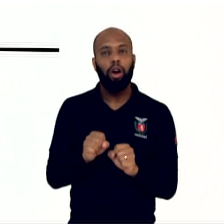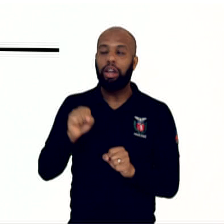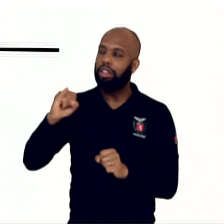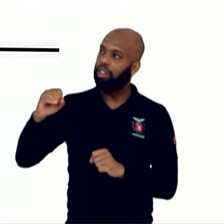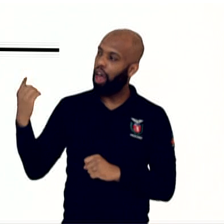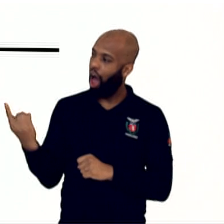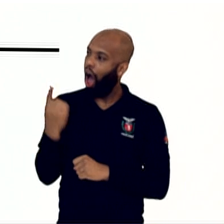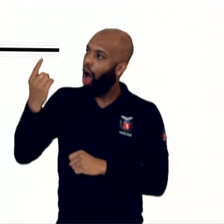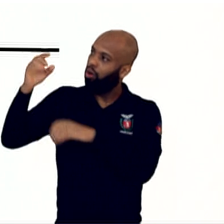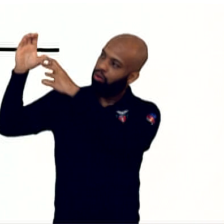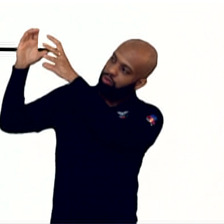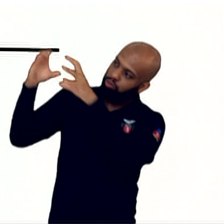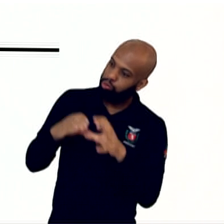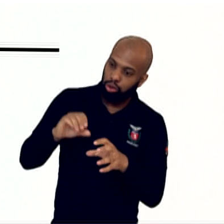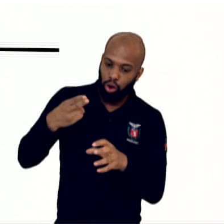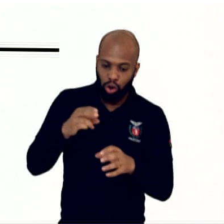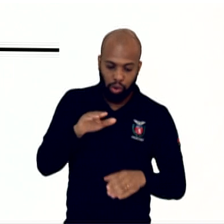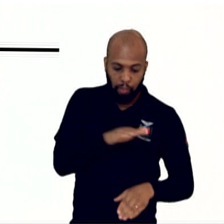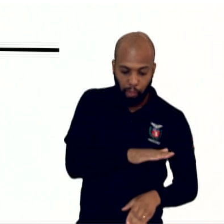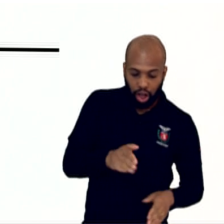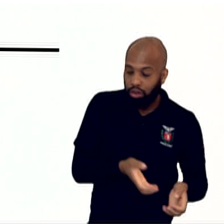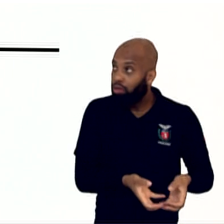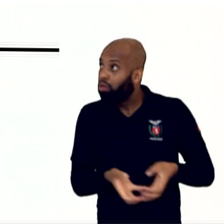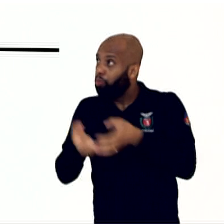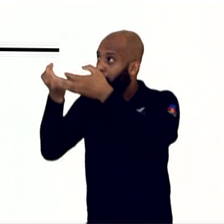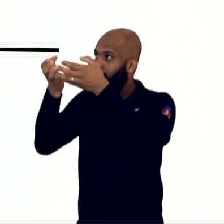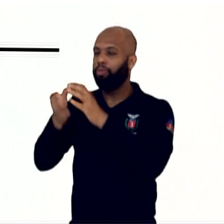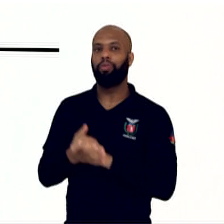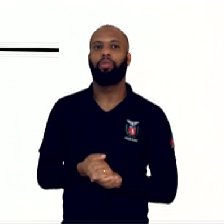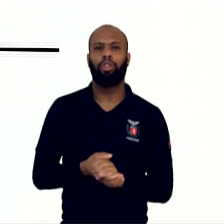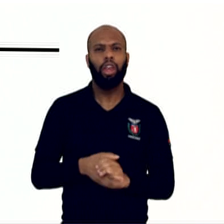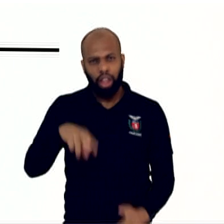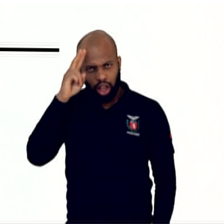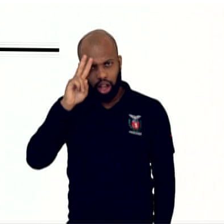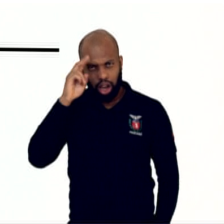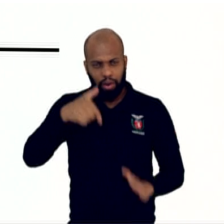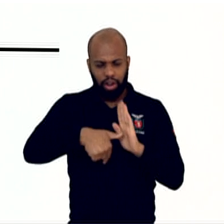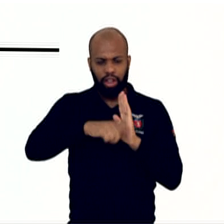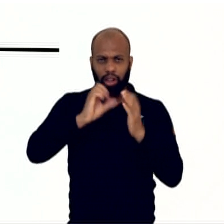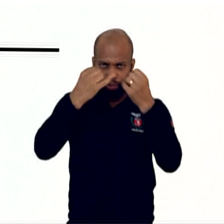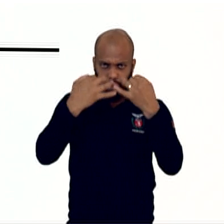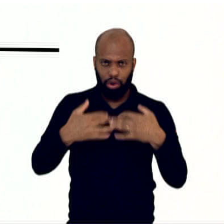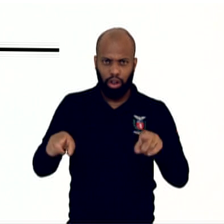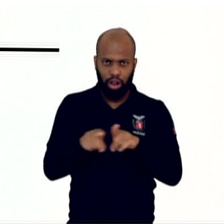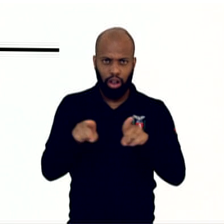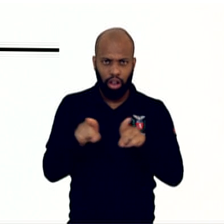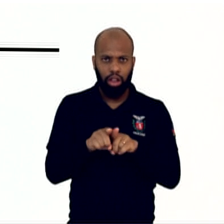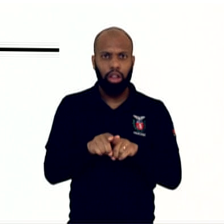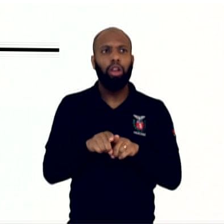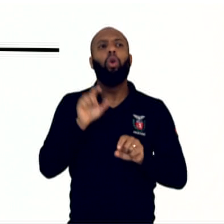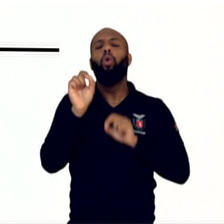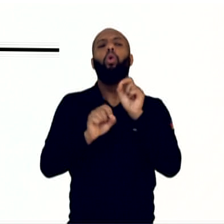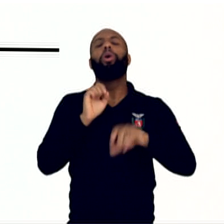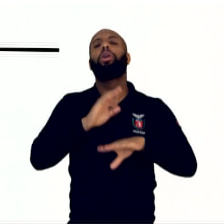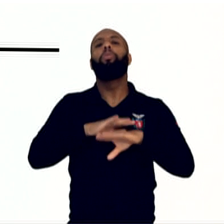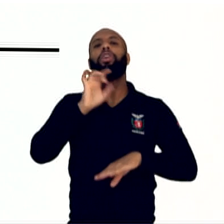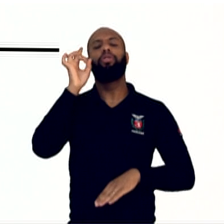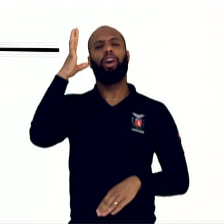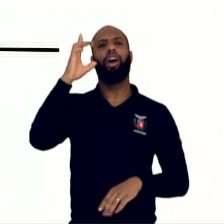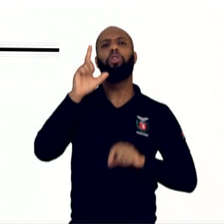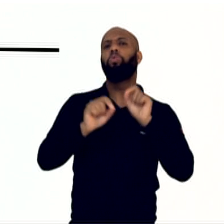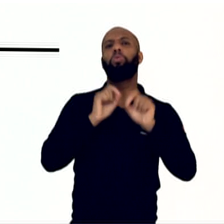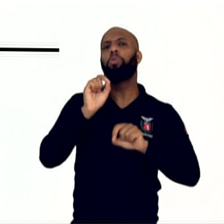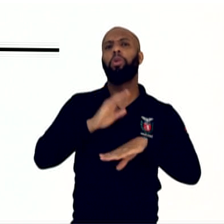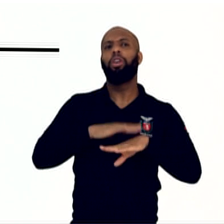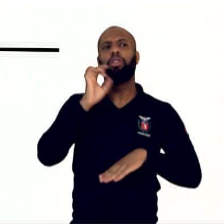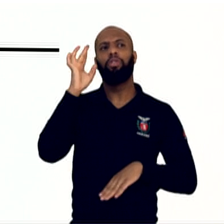uma parte mais alta para uma parte mais baixa. Lembra que a gente falou desse slide aqui, quando a gente explicou bem certinho lá, o que, que é mais fácil? Como que é mais